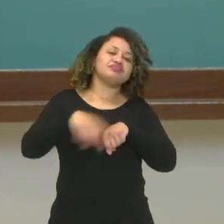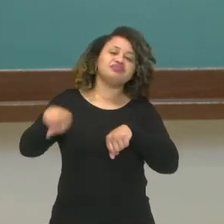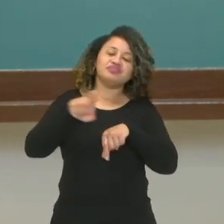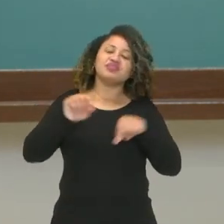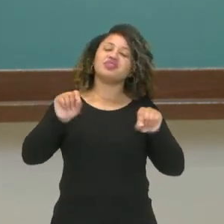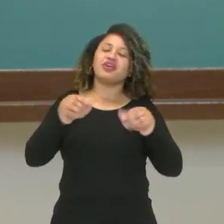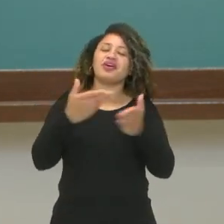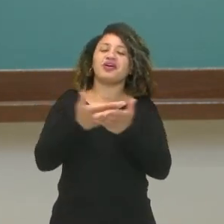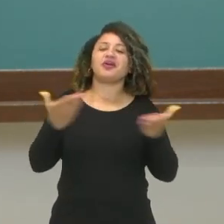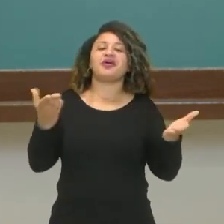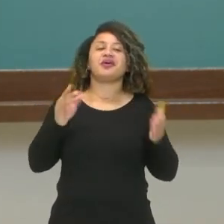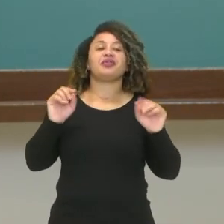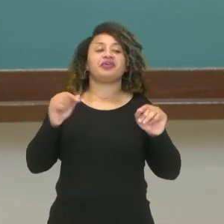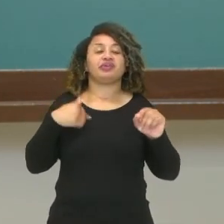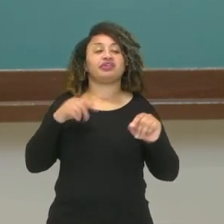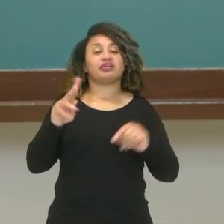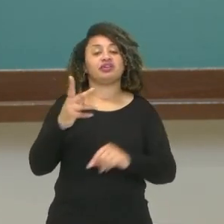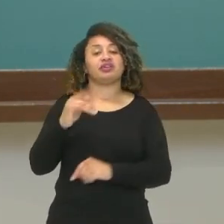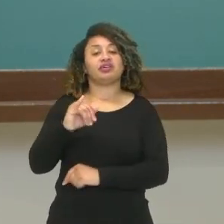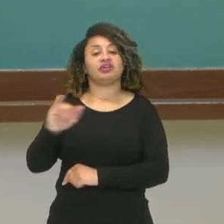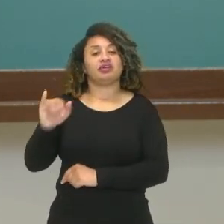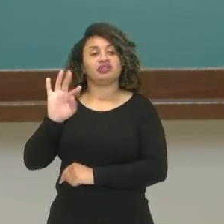nessa nossa aula sobre HIIT, tá?